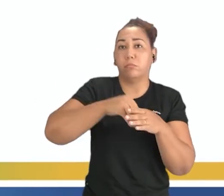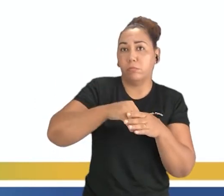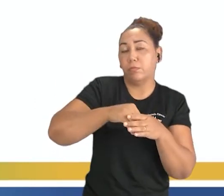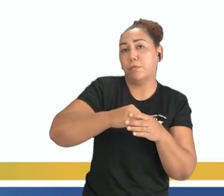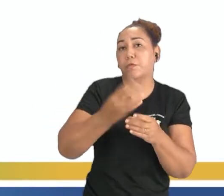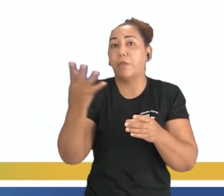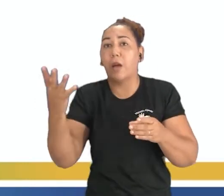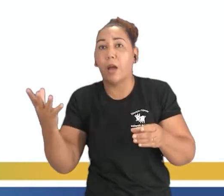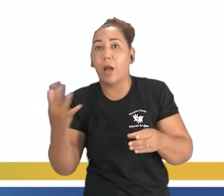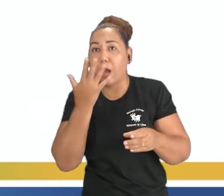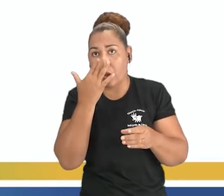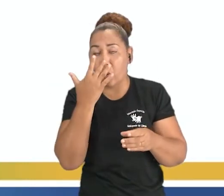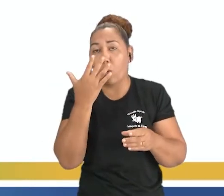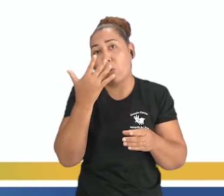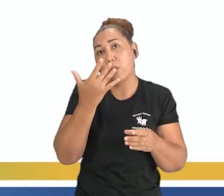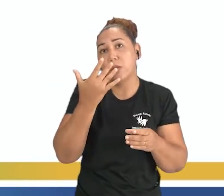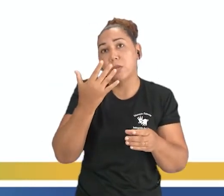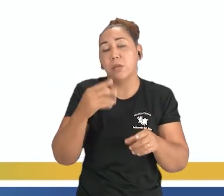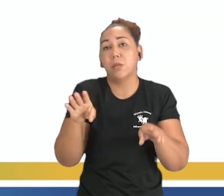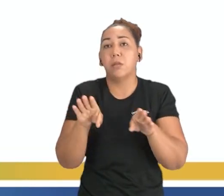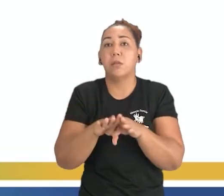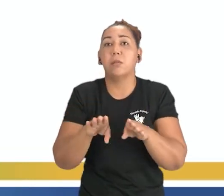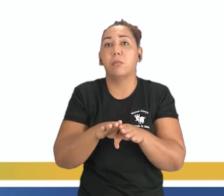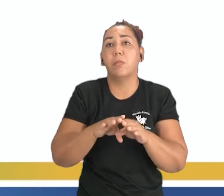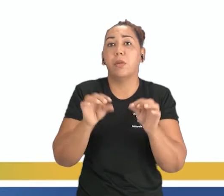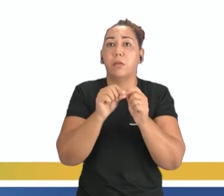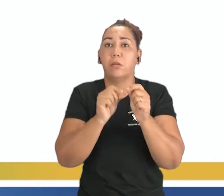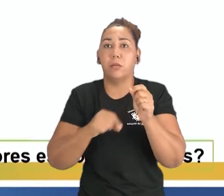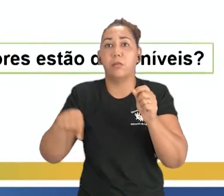2 cores diferentes aí para o nosso círculo.